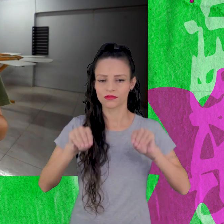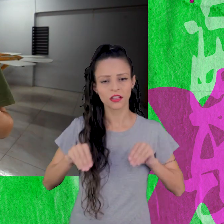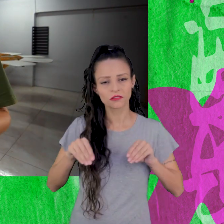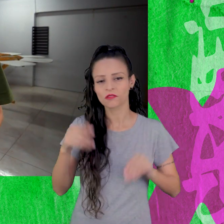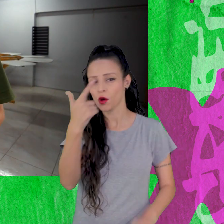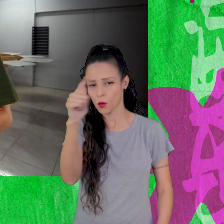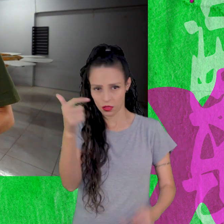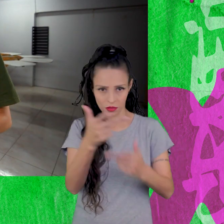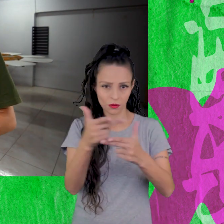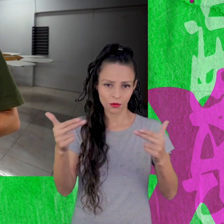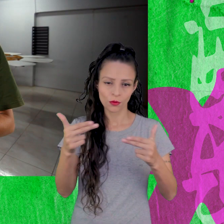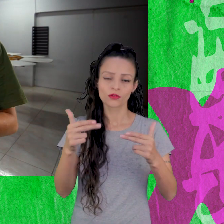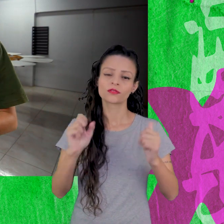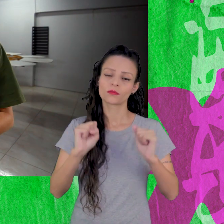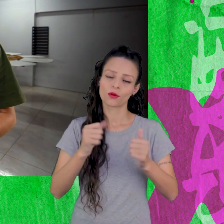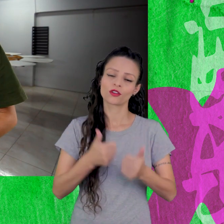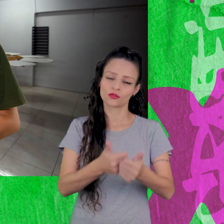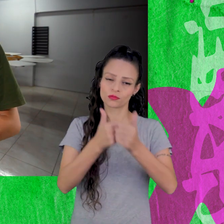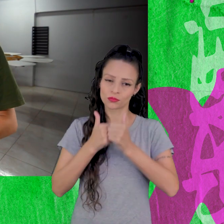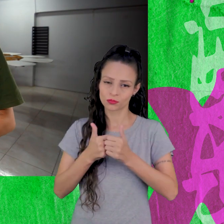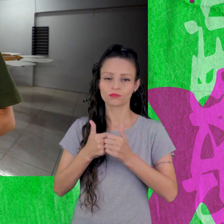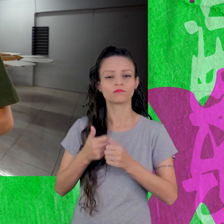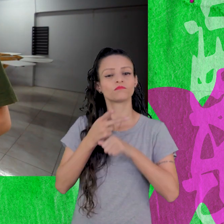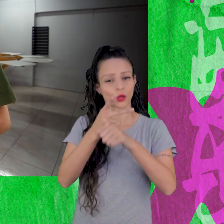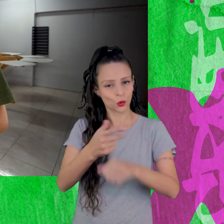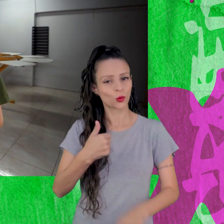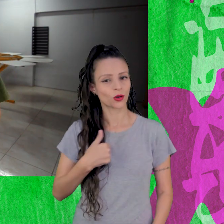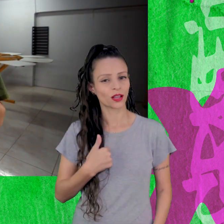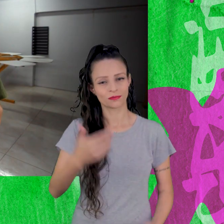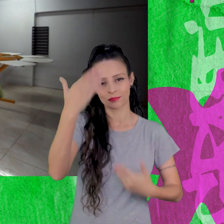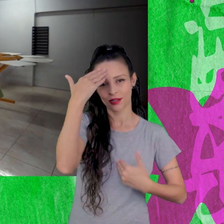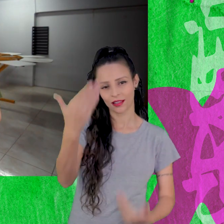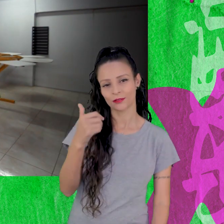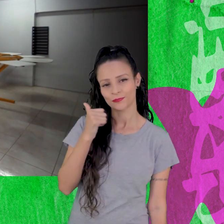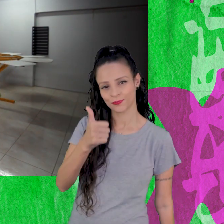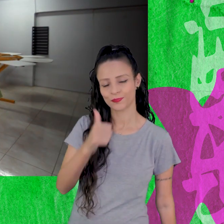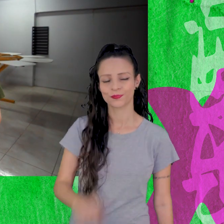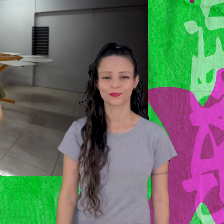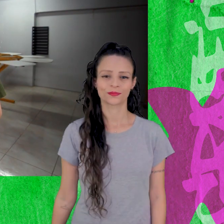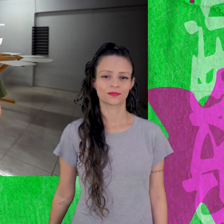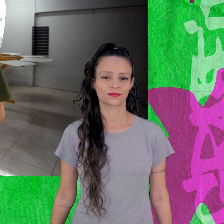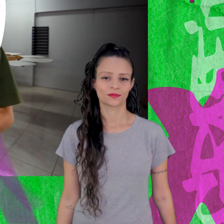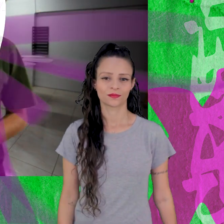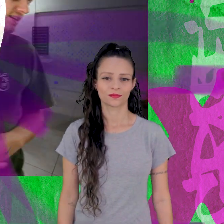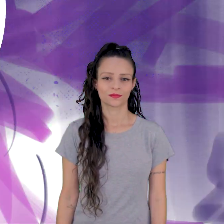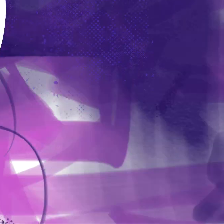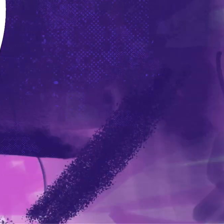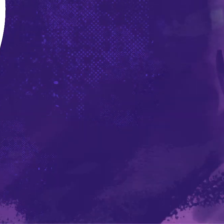serigrafia, qualquer outra coisa do tipo, a gente pode trocar uma ideia lá. Legal? Obrigadão, valeu!